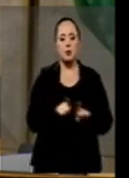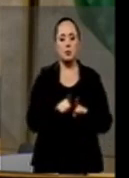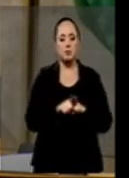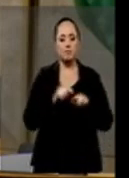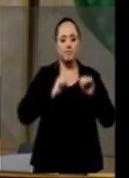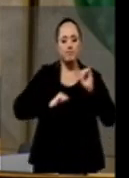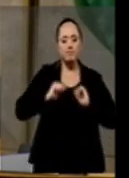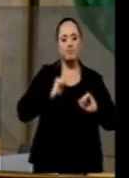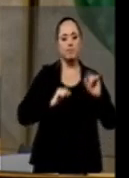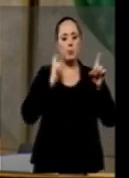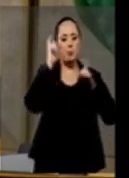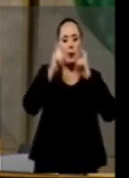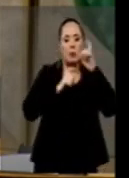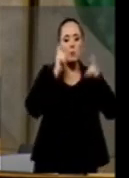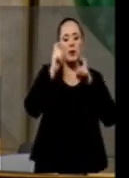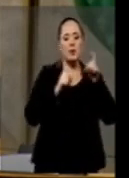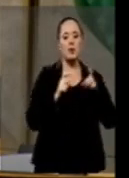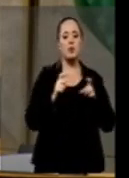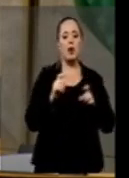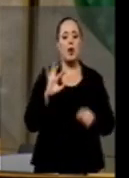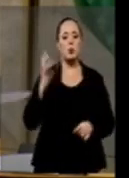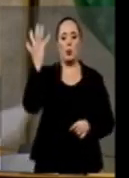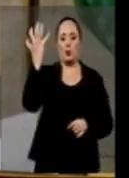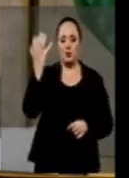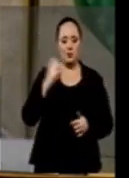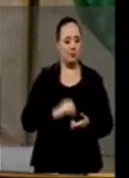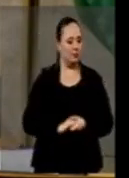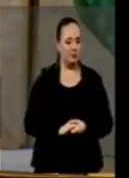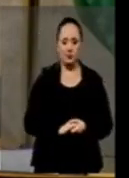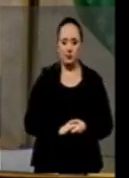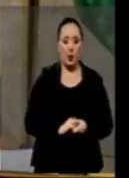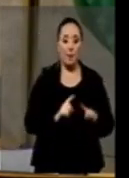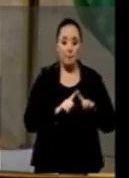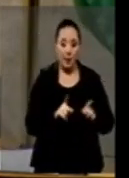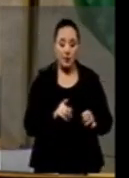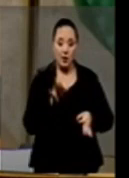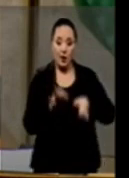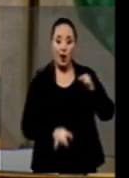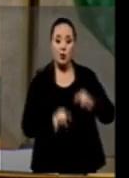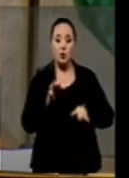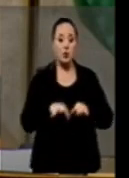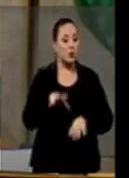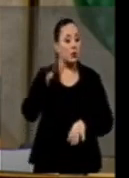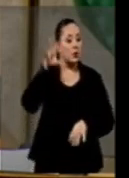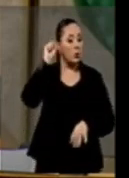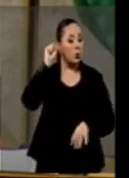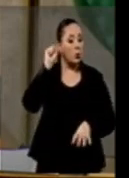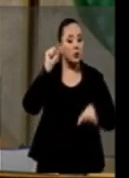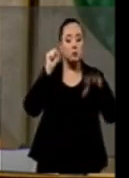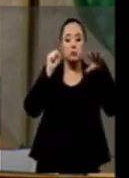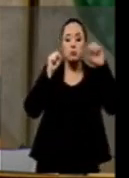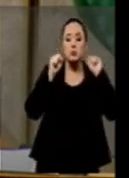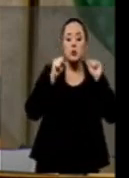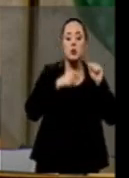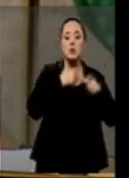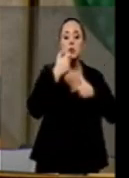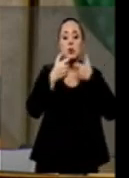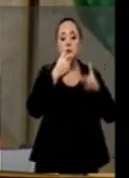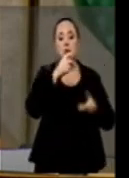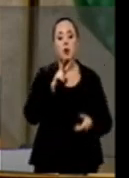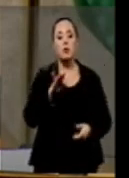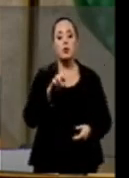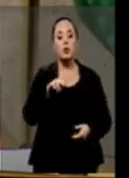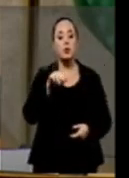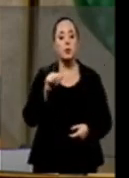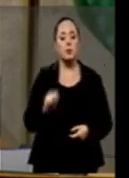sejam a última palavra a justiça que dá ouvidos aos clamores das vítimas e leva em consideração